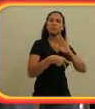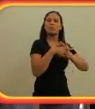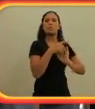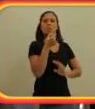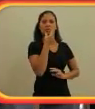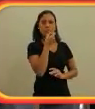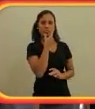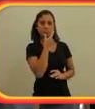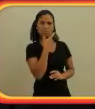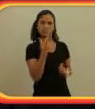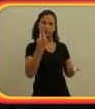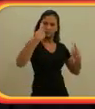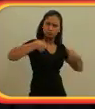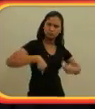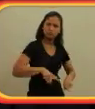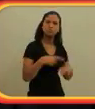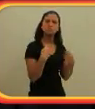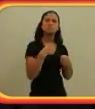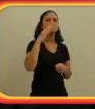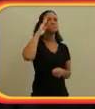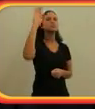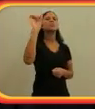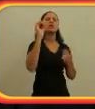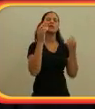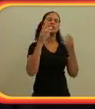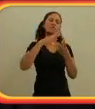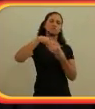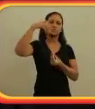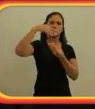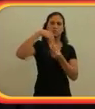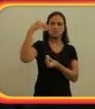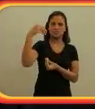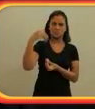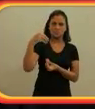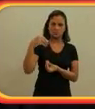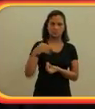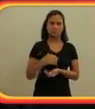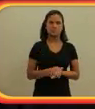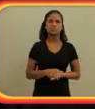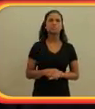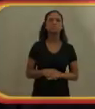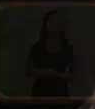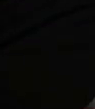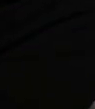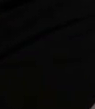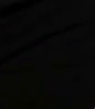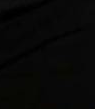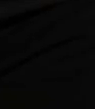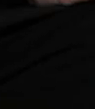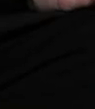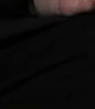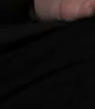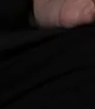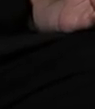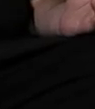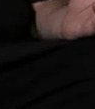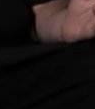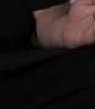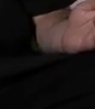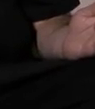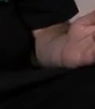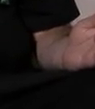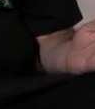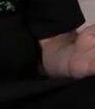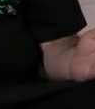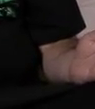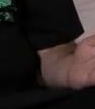remédio. Tanto físico, mas principalmente espiritualmente. Yuca sentado no chão com pernas